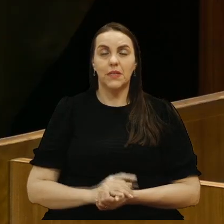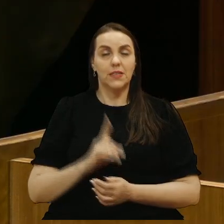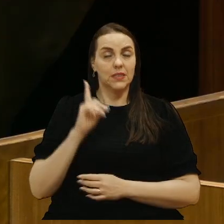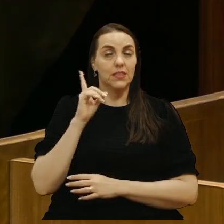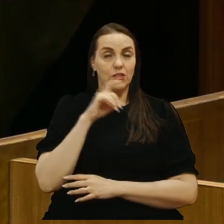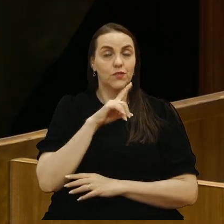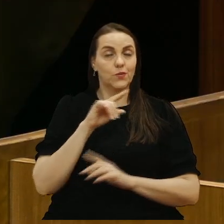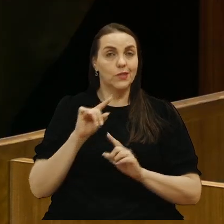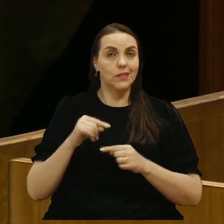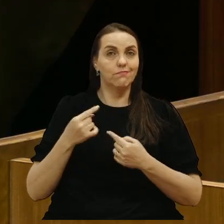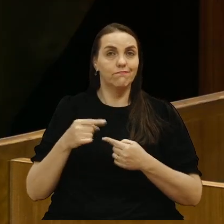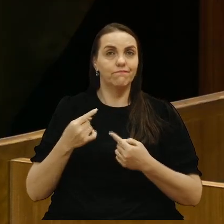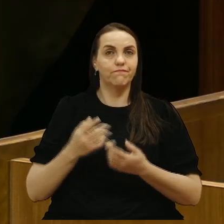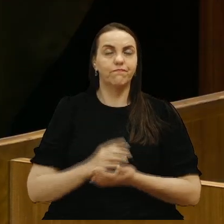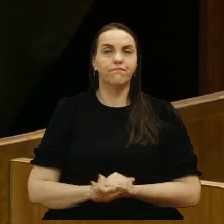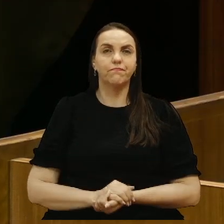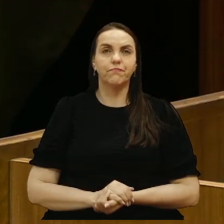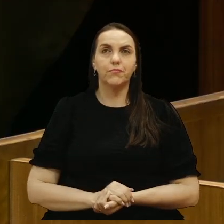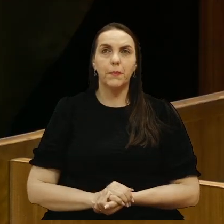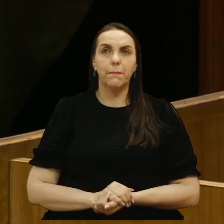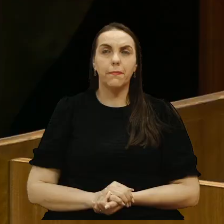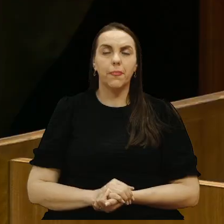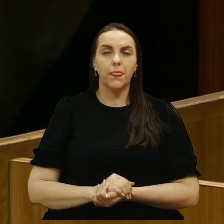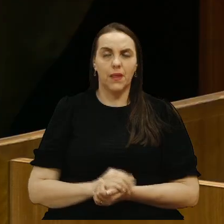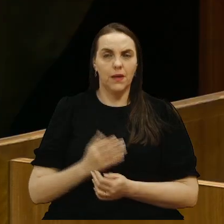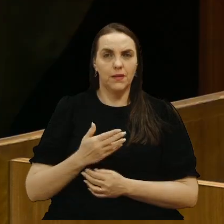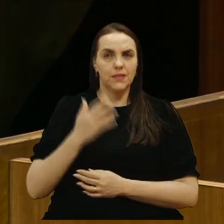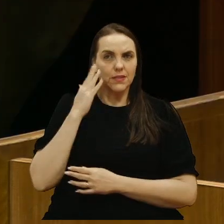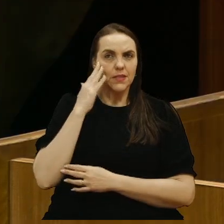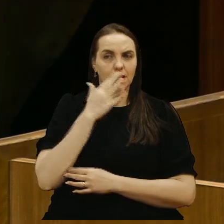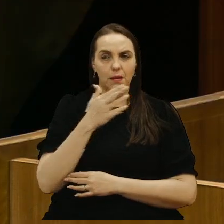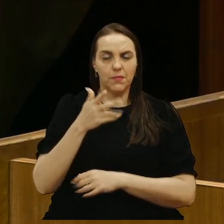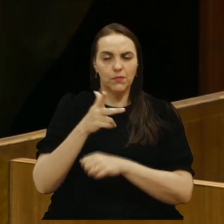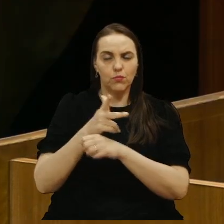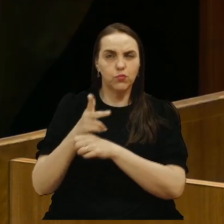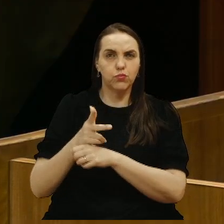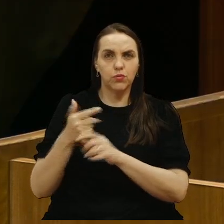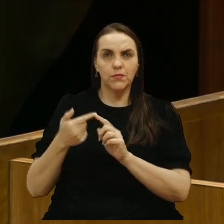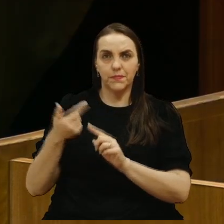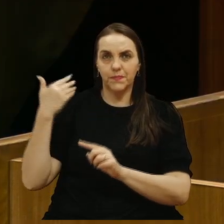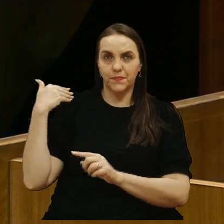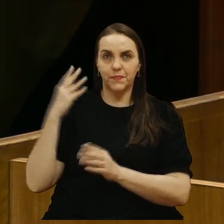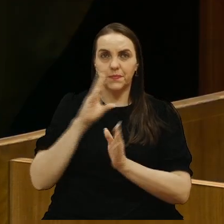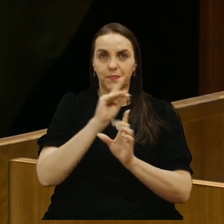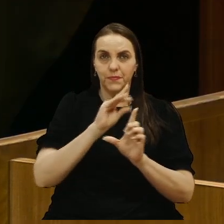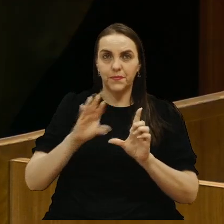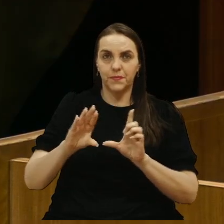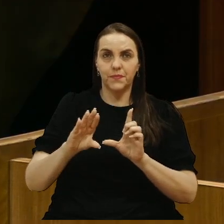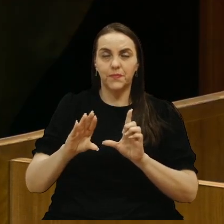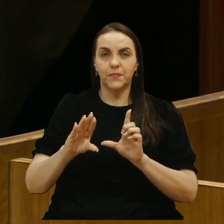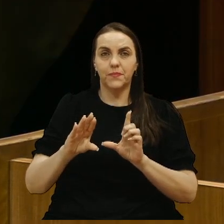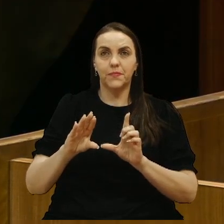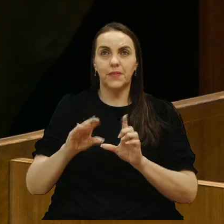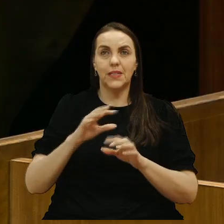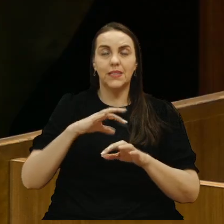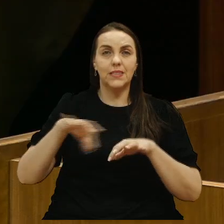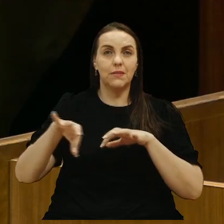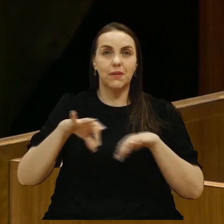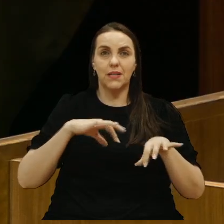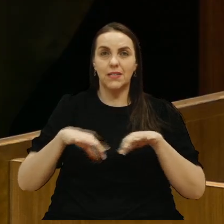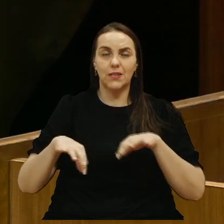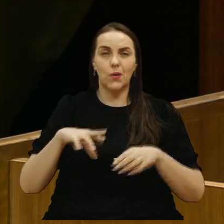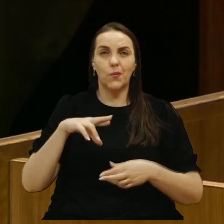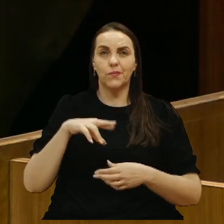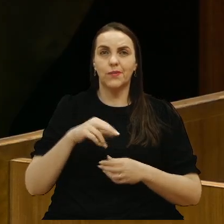sabe, há alguns dias atrás eu postei um vídeo falando sobre a má separação da qualidade do